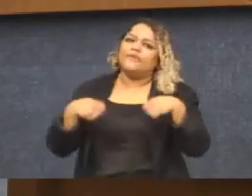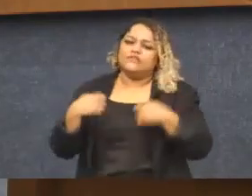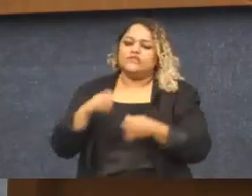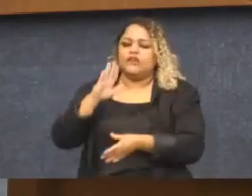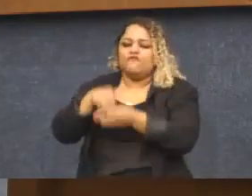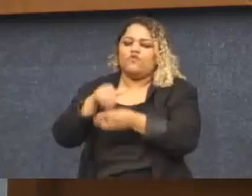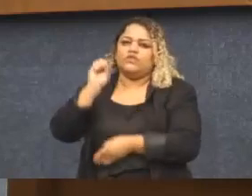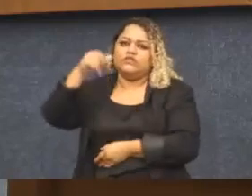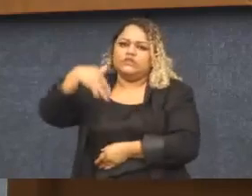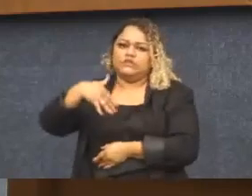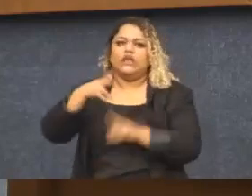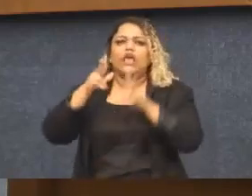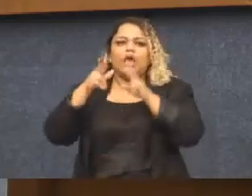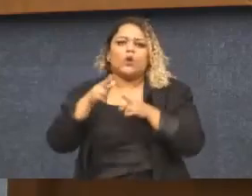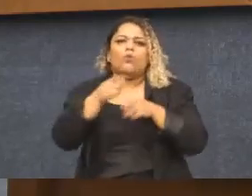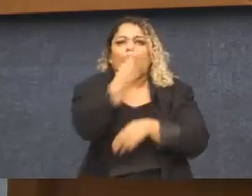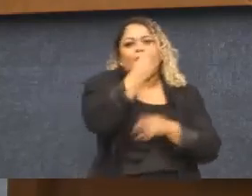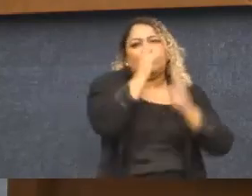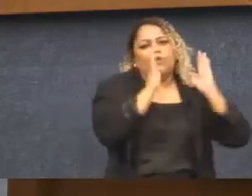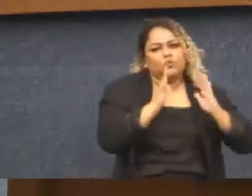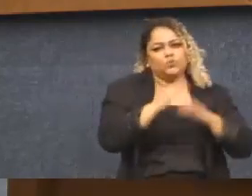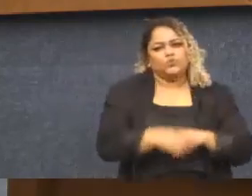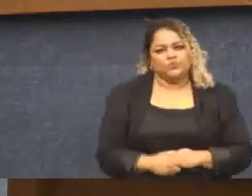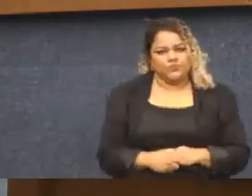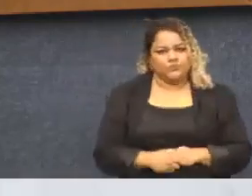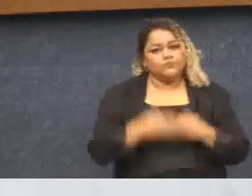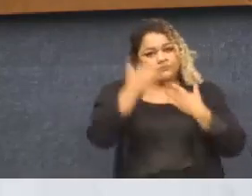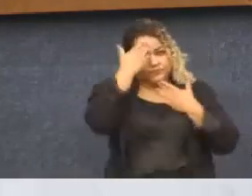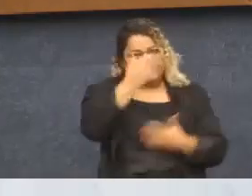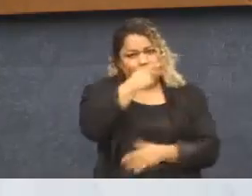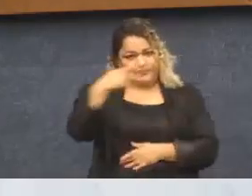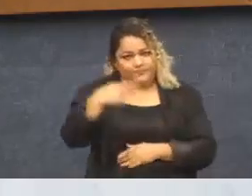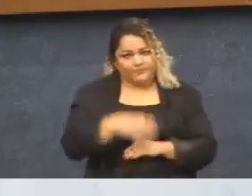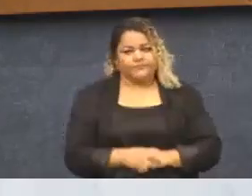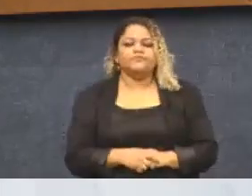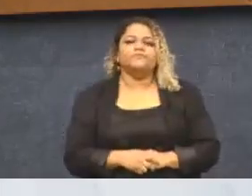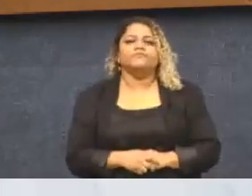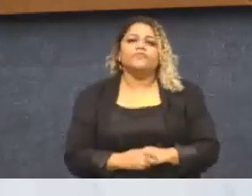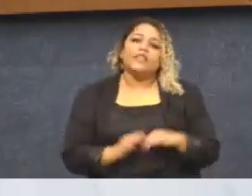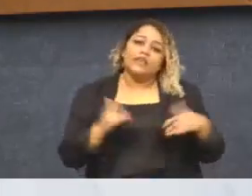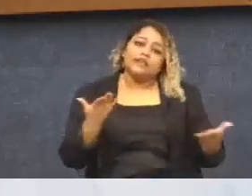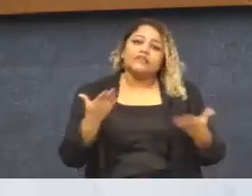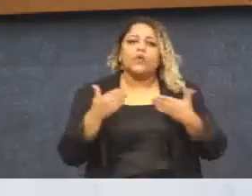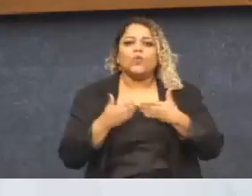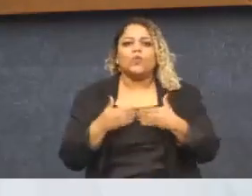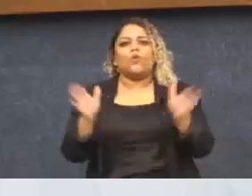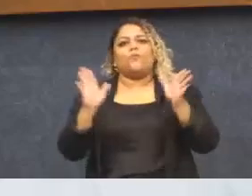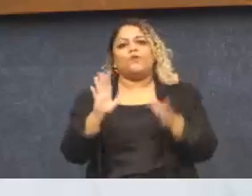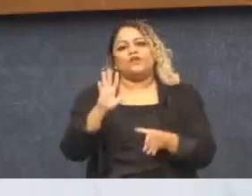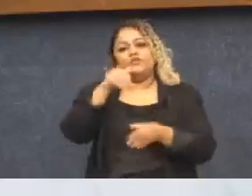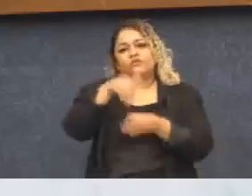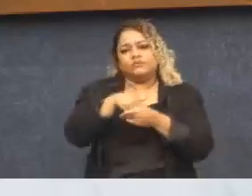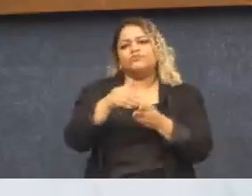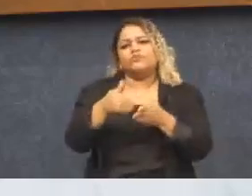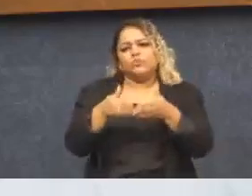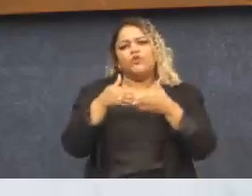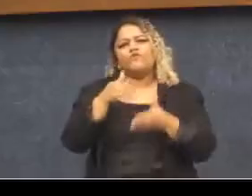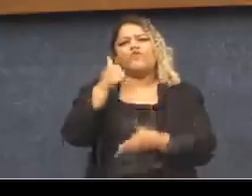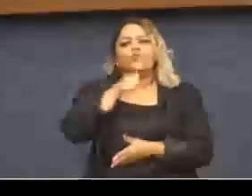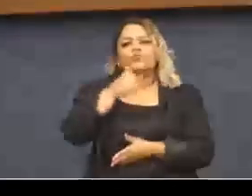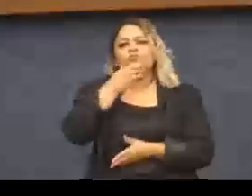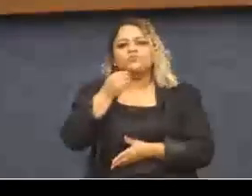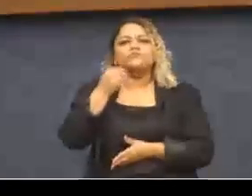o nosso voto no primeiro turno. Obrigado, presidente. Em votação, senhoras vereadoras, senhores vereadores, registrem o voto.